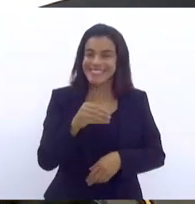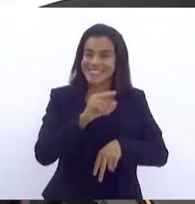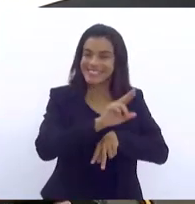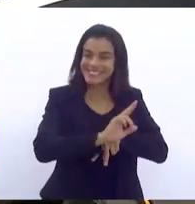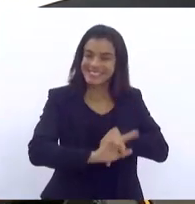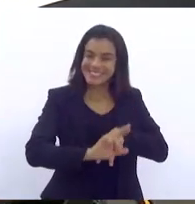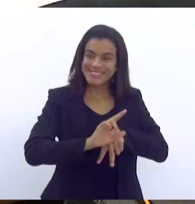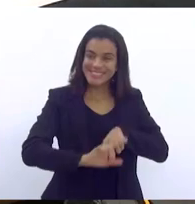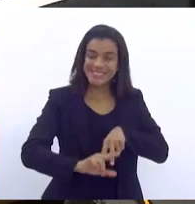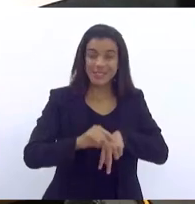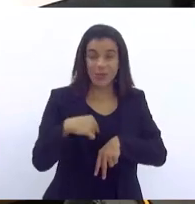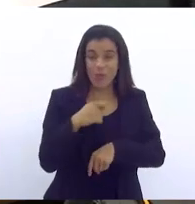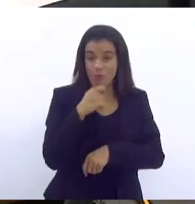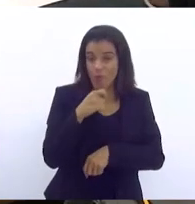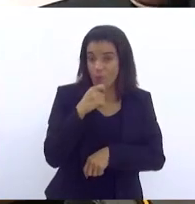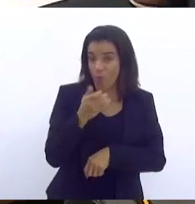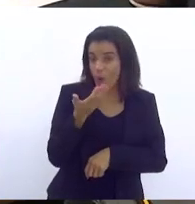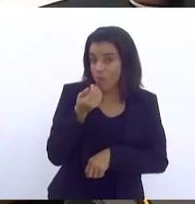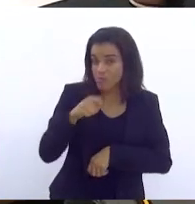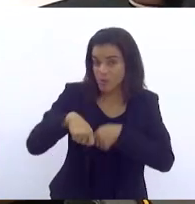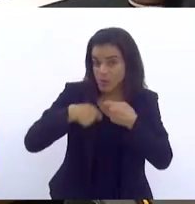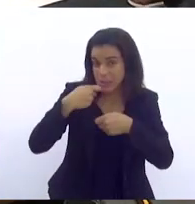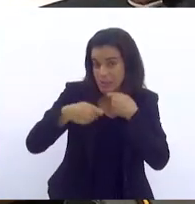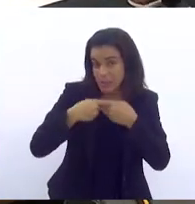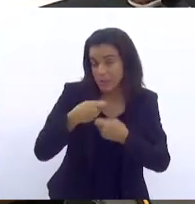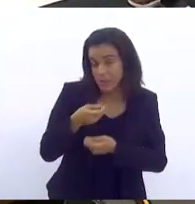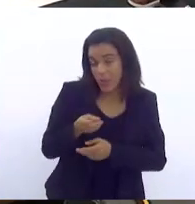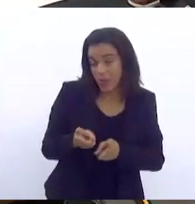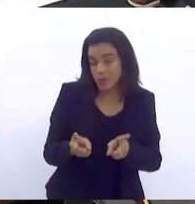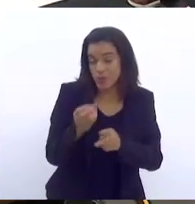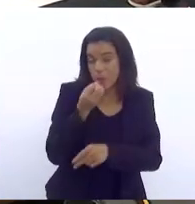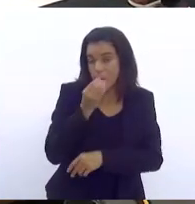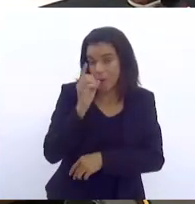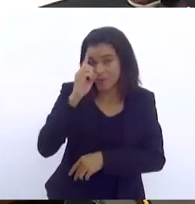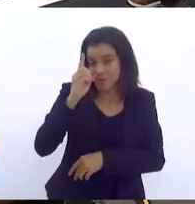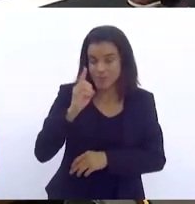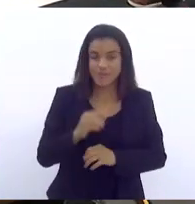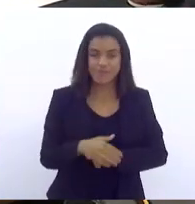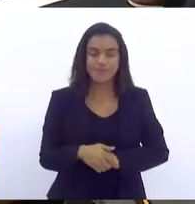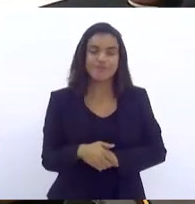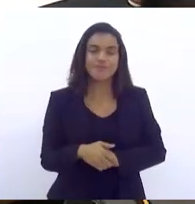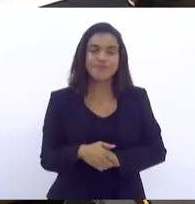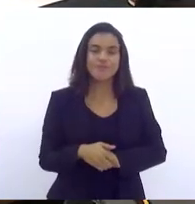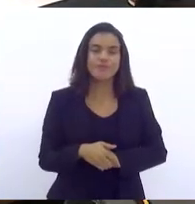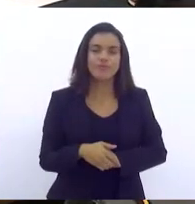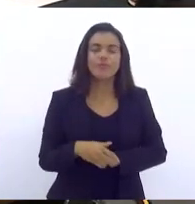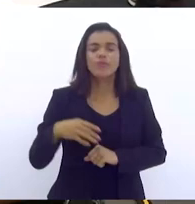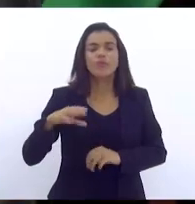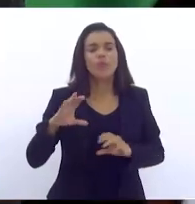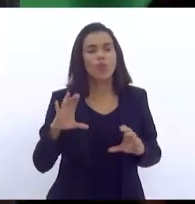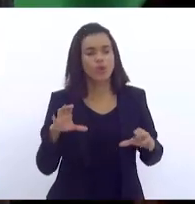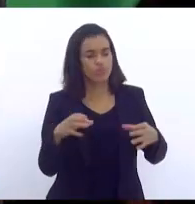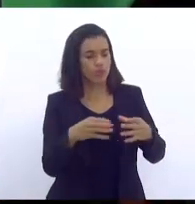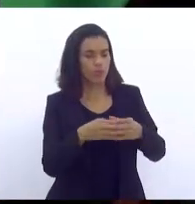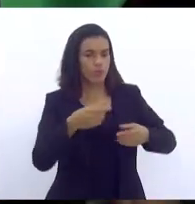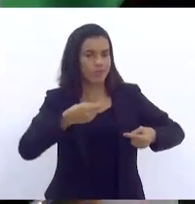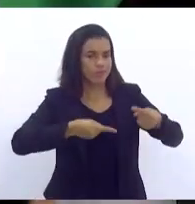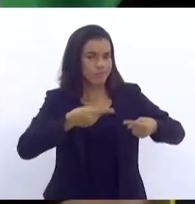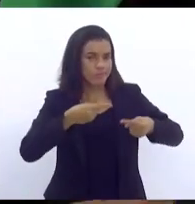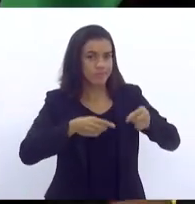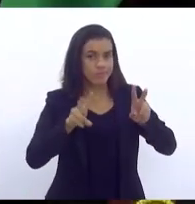porque ainda então ainda é bom dia quando nós debatemos a questão da